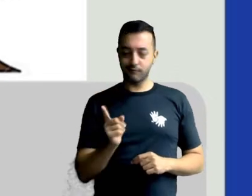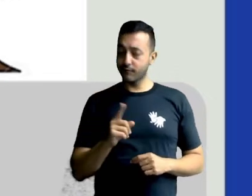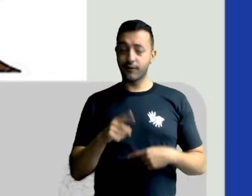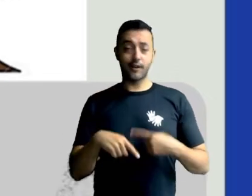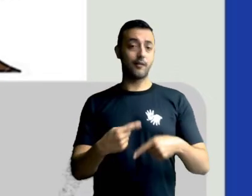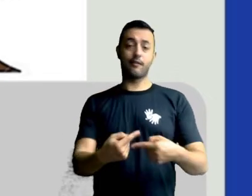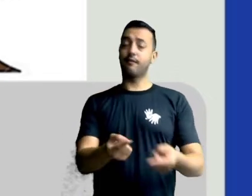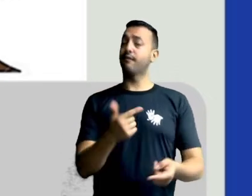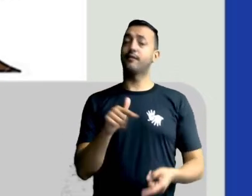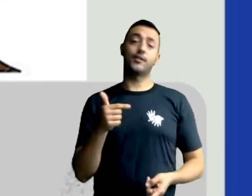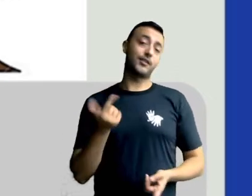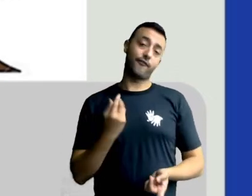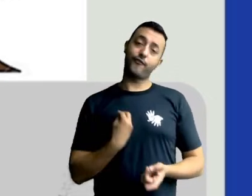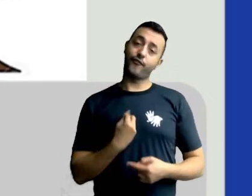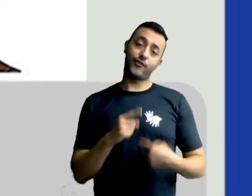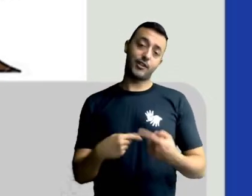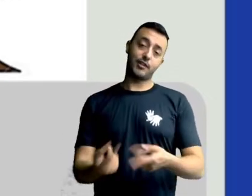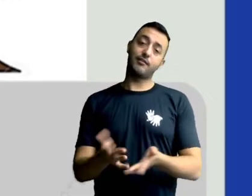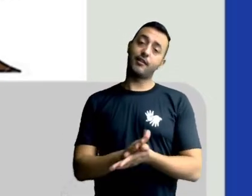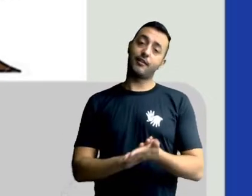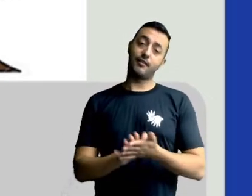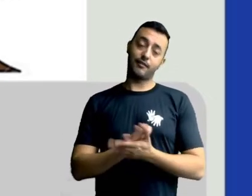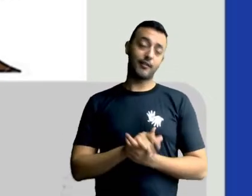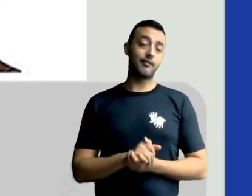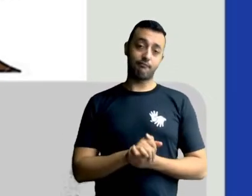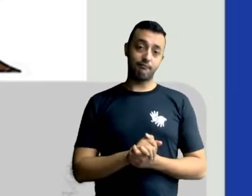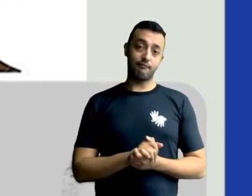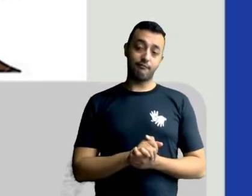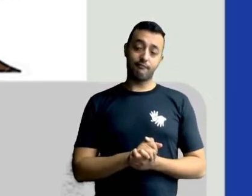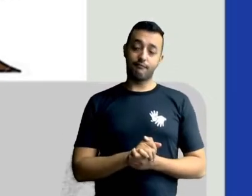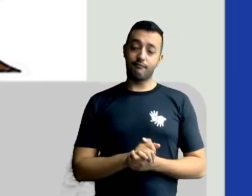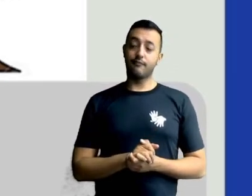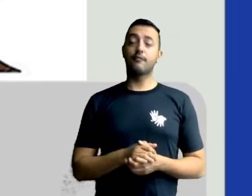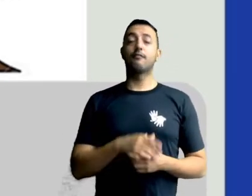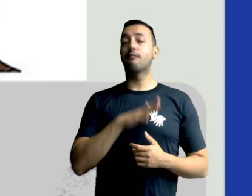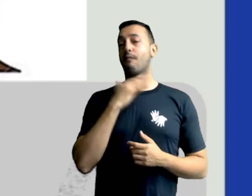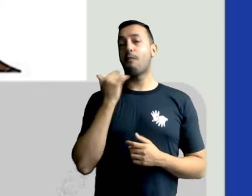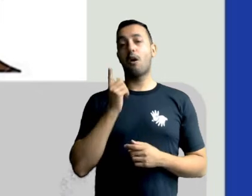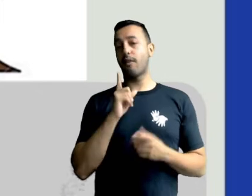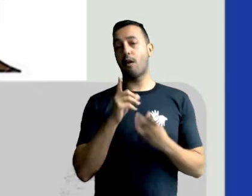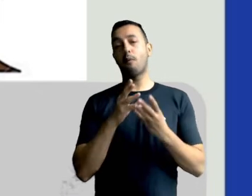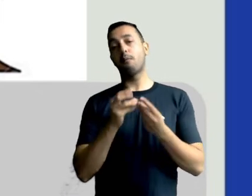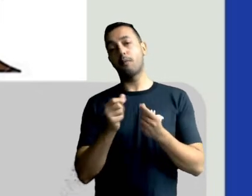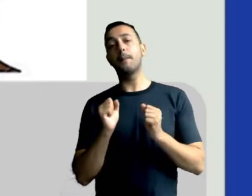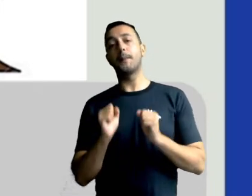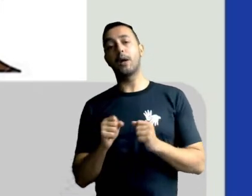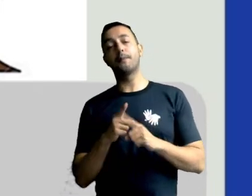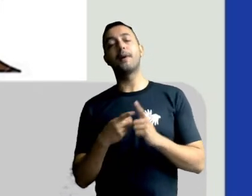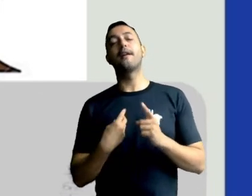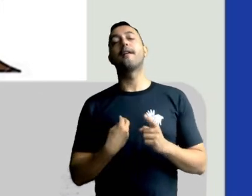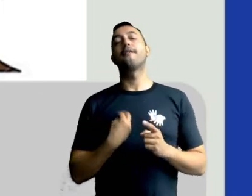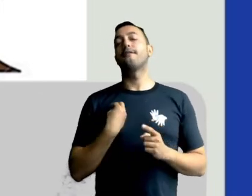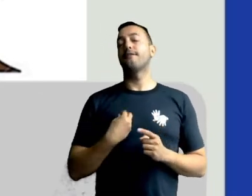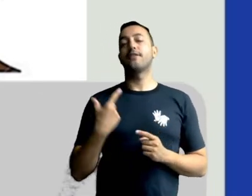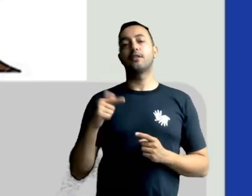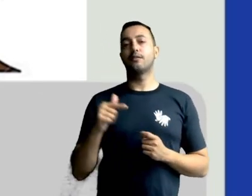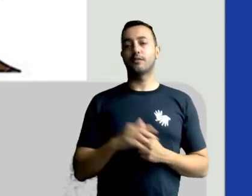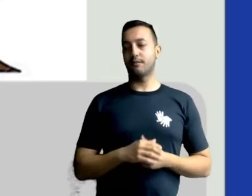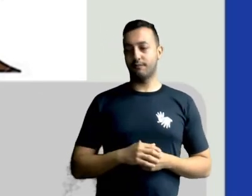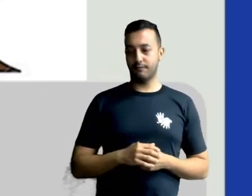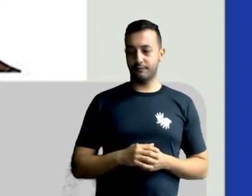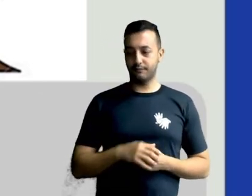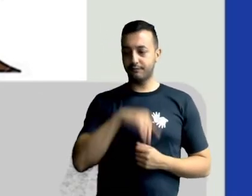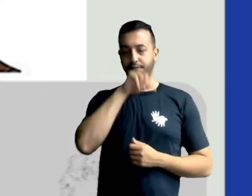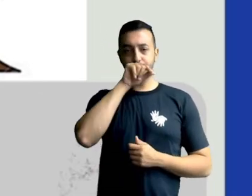se reproduz. E não tem um ciclo da vida. Tá bom? Ela pode ser destruída, mas morrer ela não morre, porque ela não vive, não tem